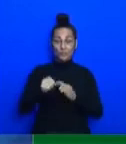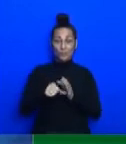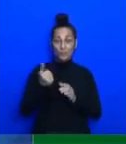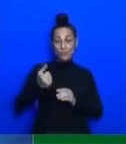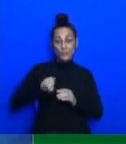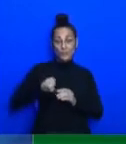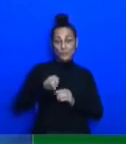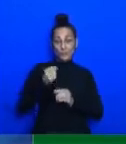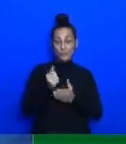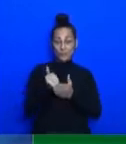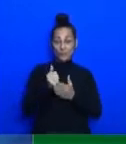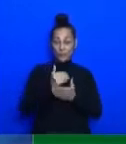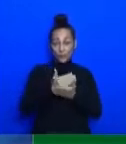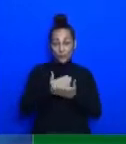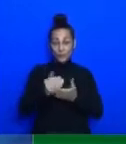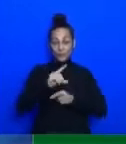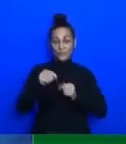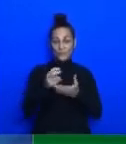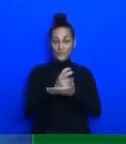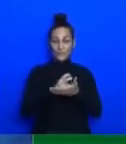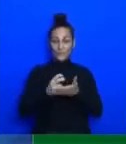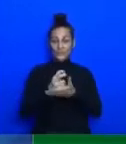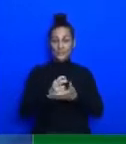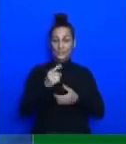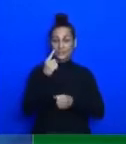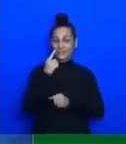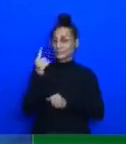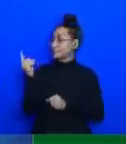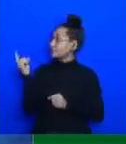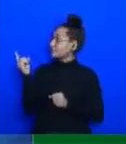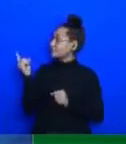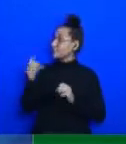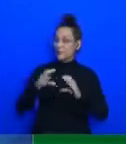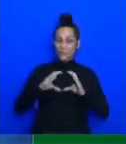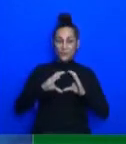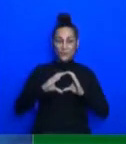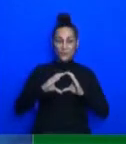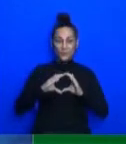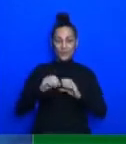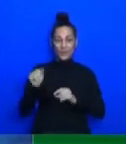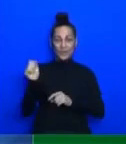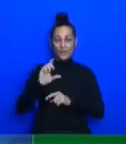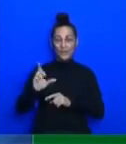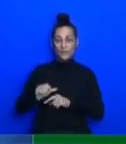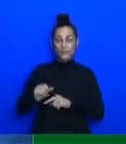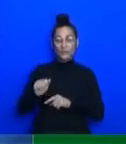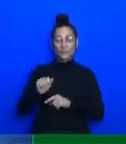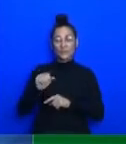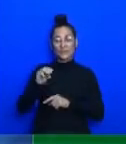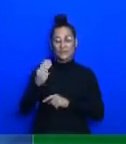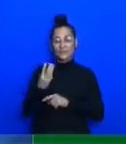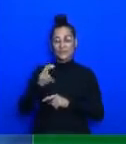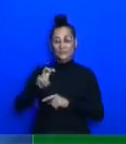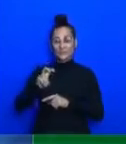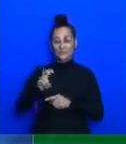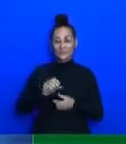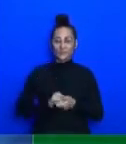o primeiro número. Está começando o sorteio da quina. Bola azul 35. Azul número 35.